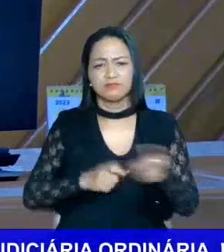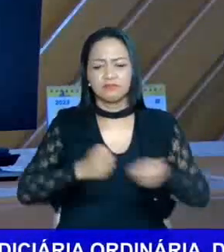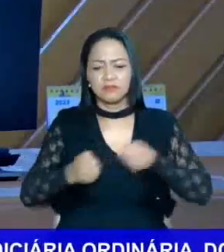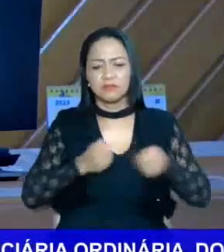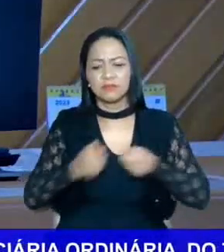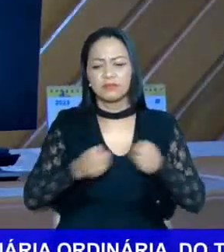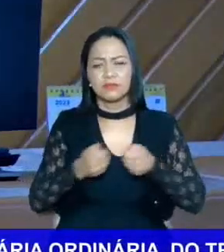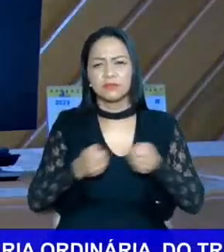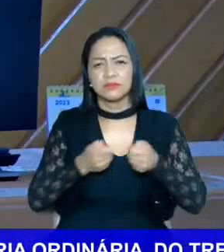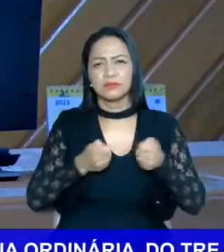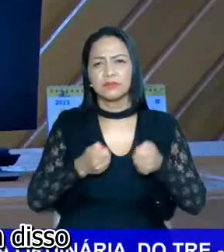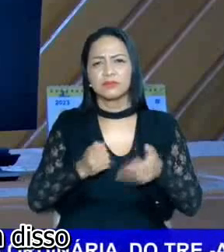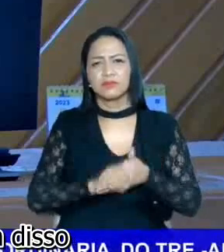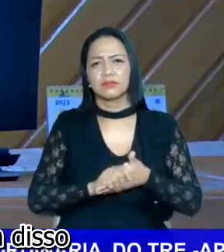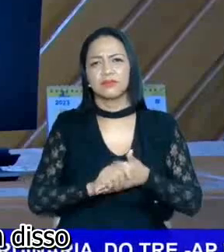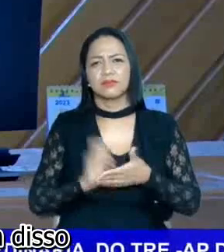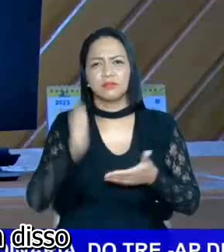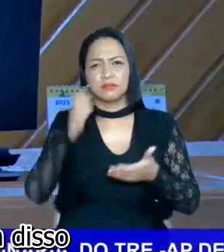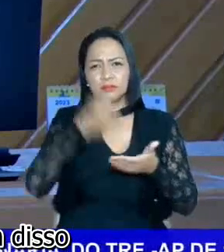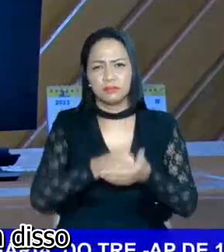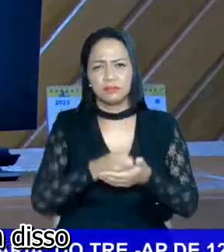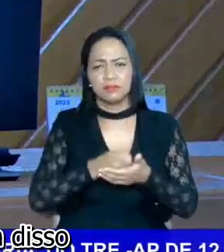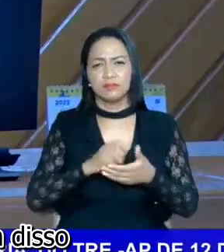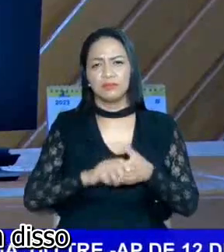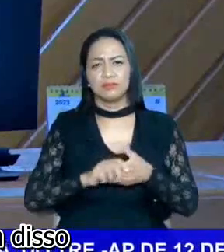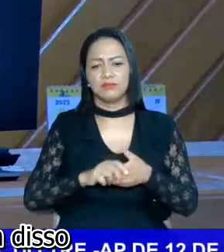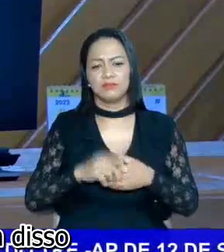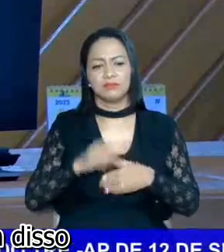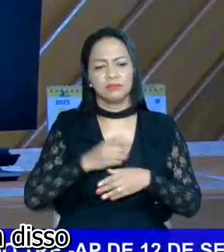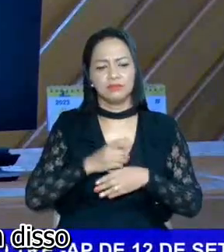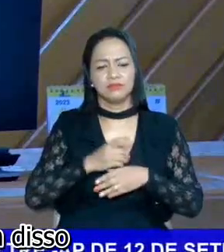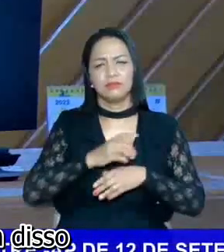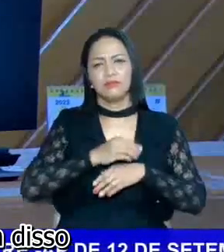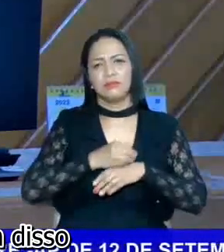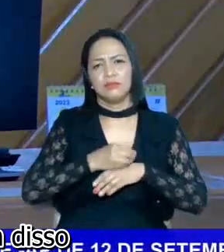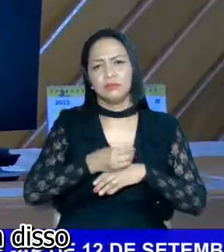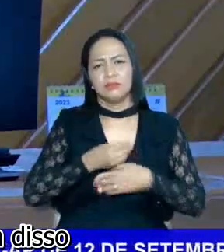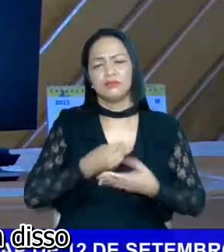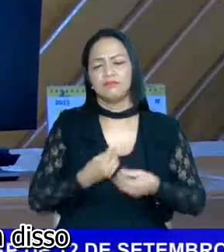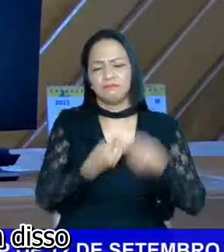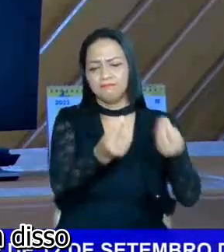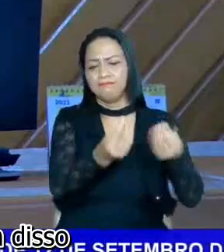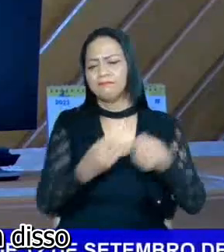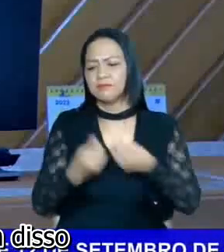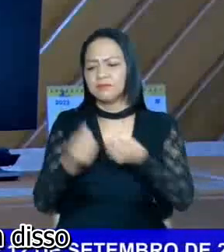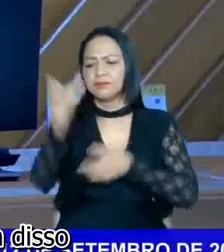controle do destinatário do insumo, do combustível.